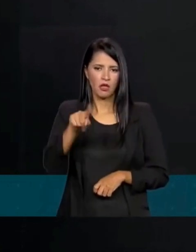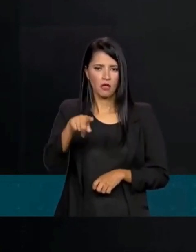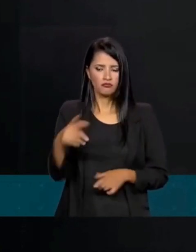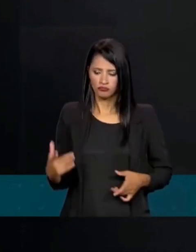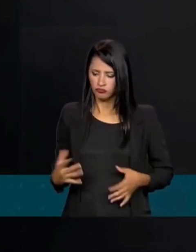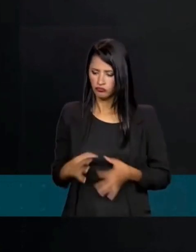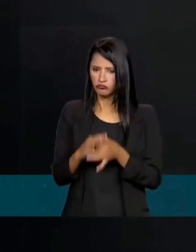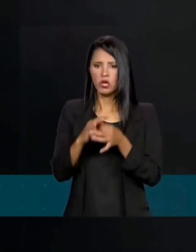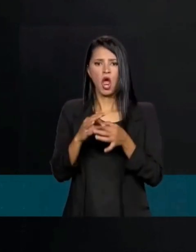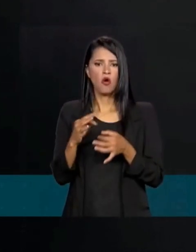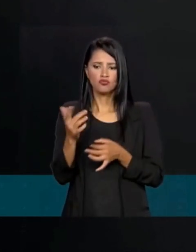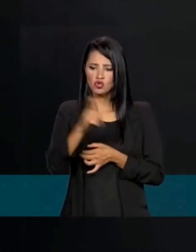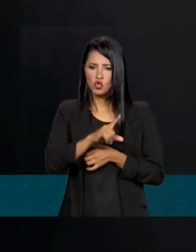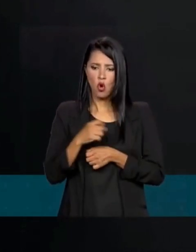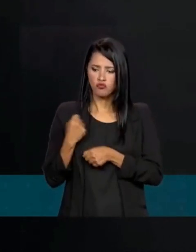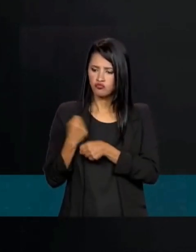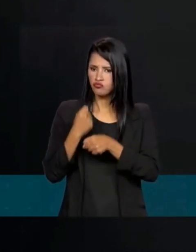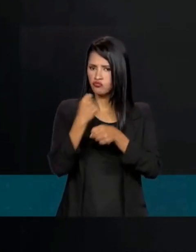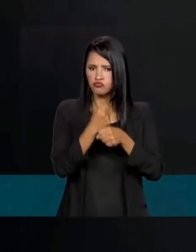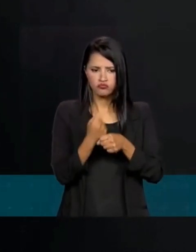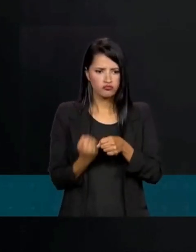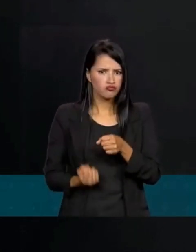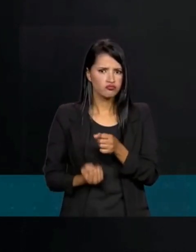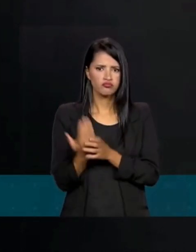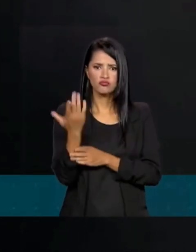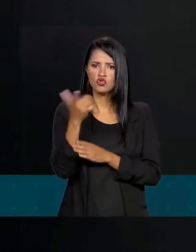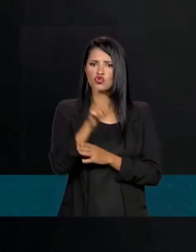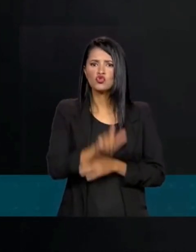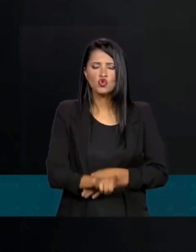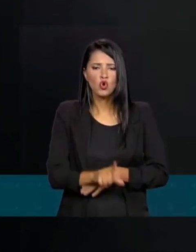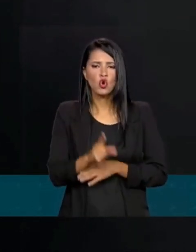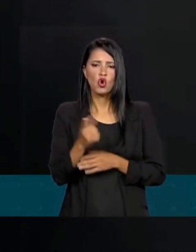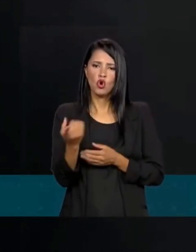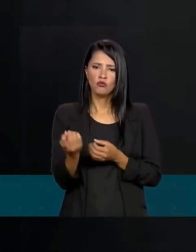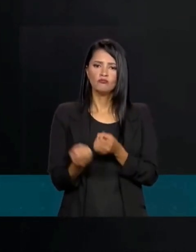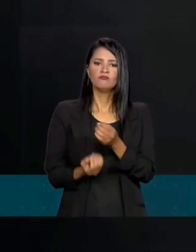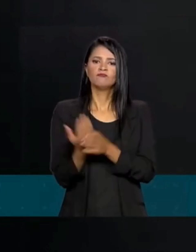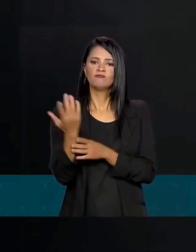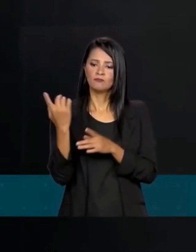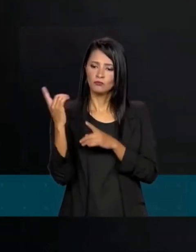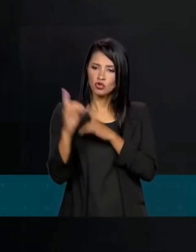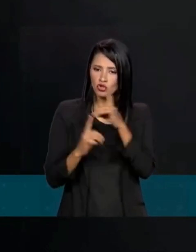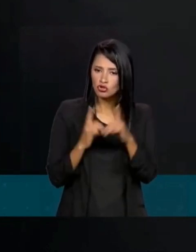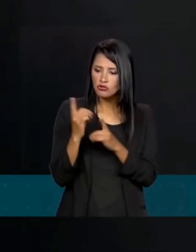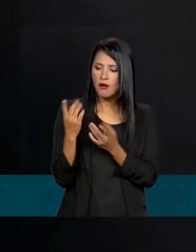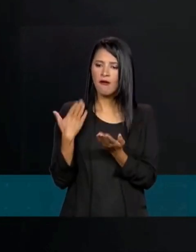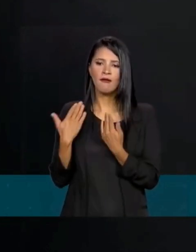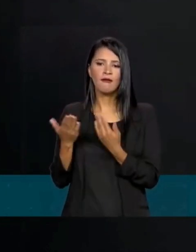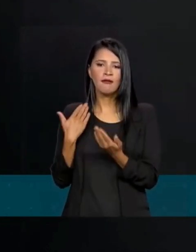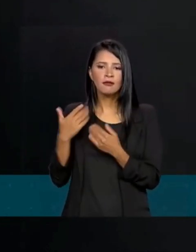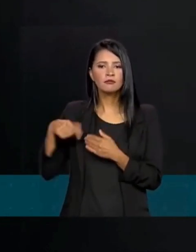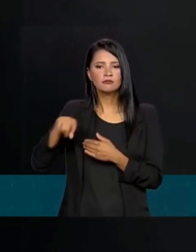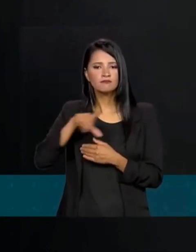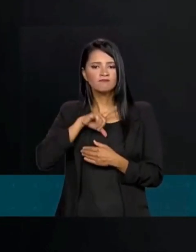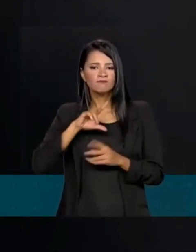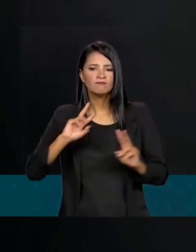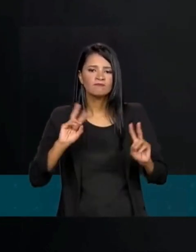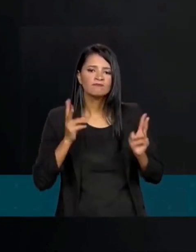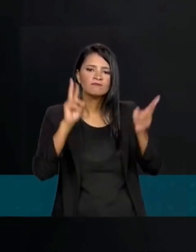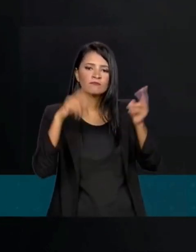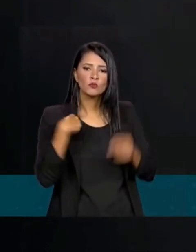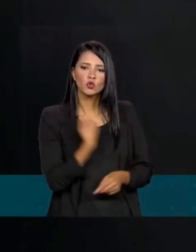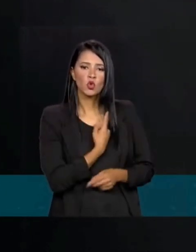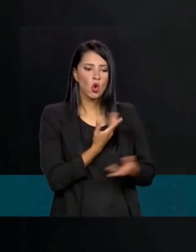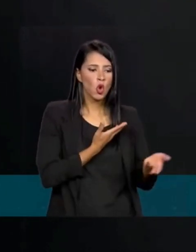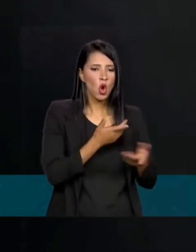Nós temos agora a missão de reconstruir esse país e reconstruir o diálogo e a valorização dos nossos servidores com